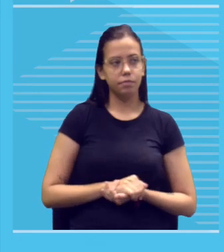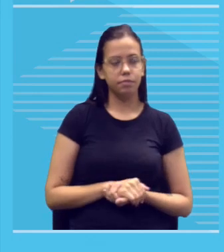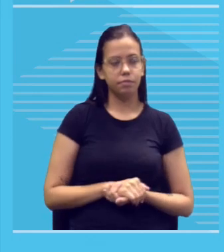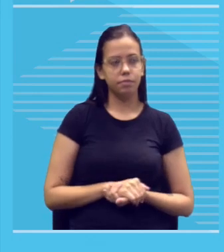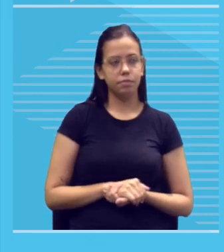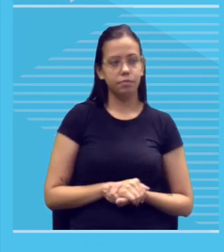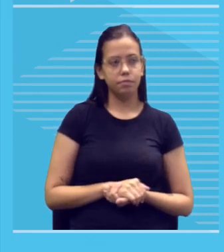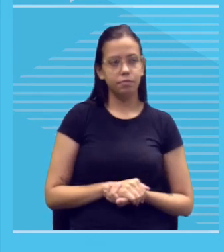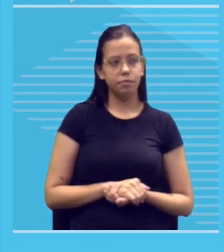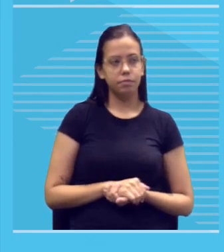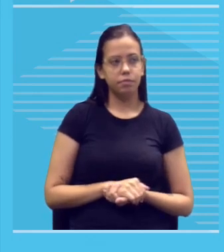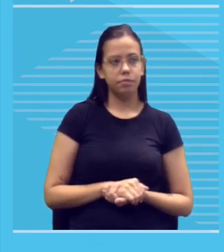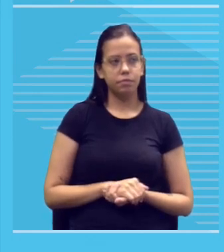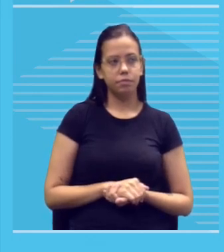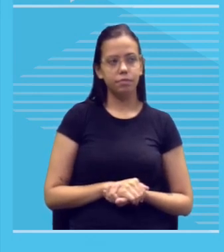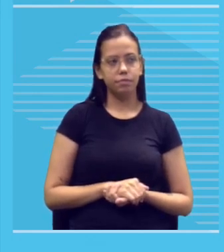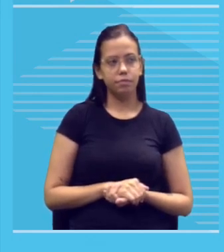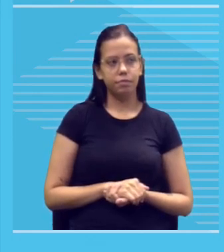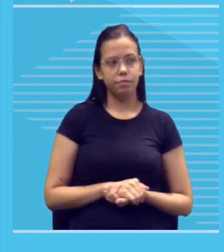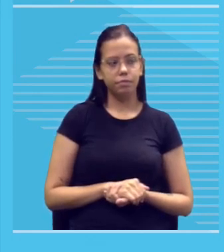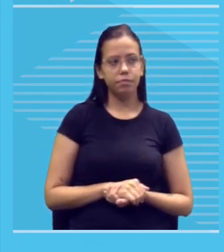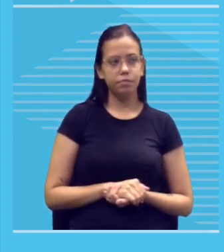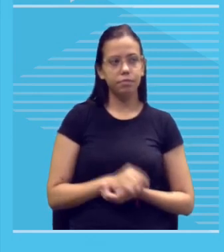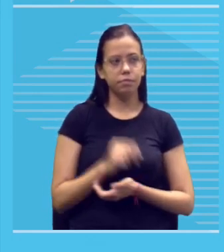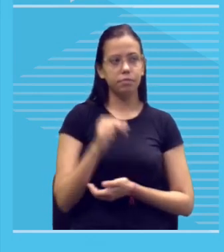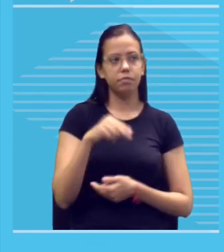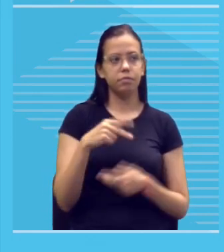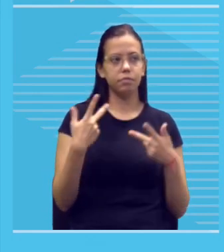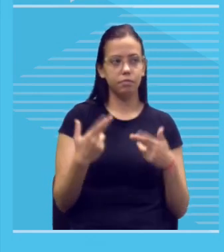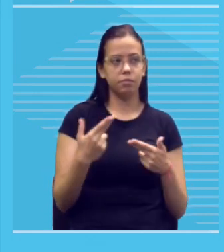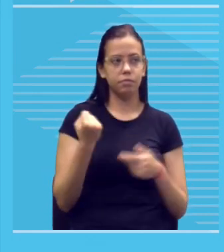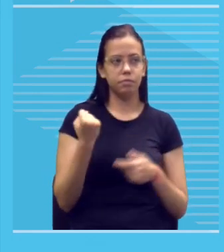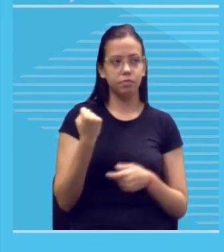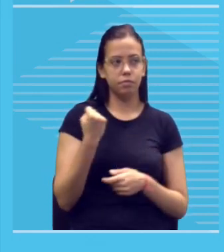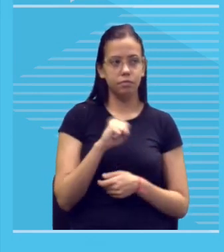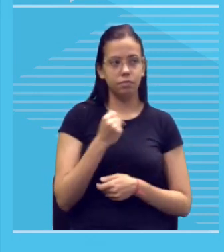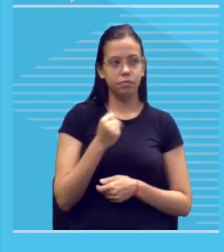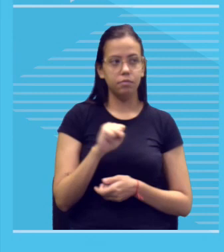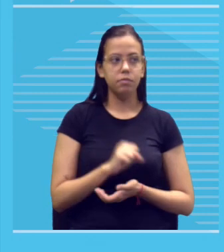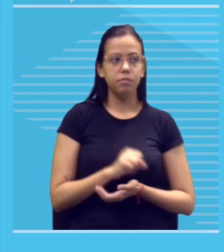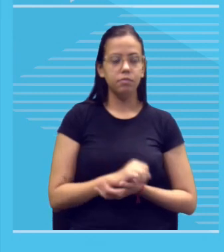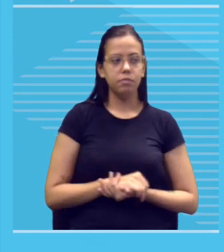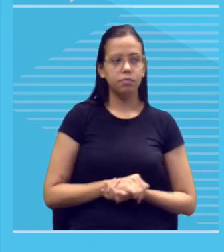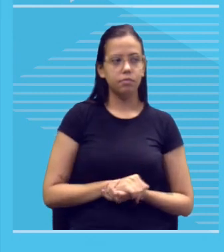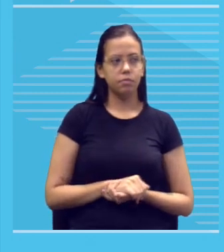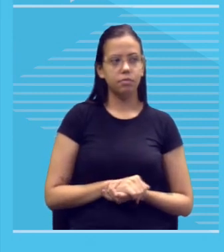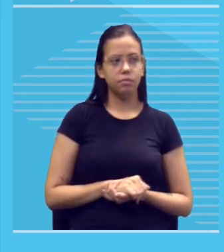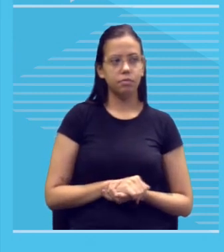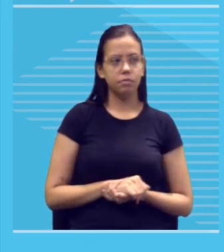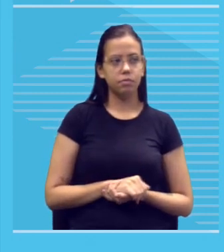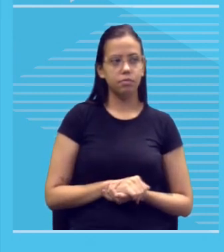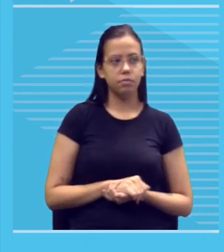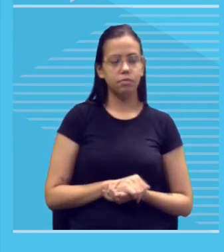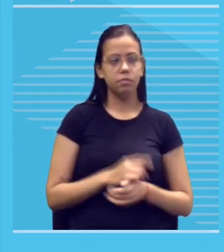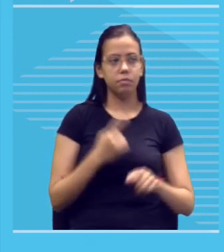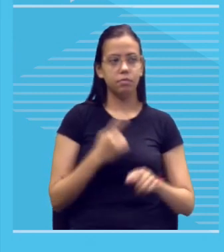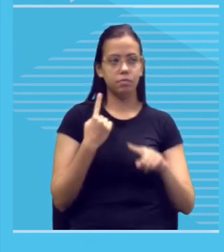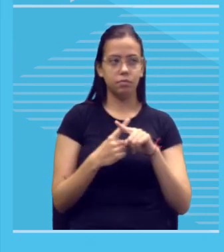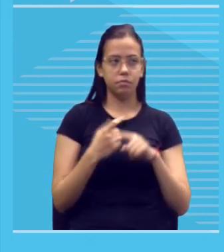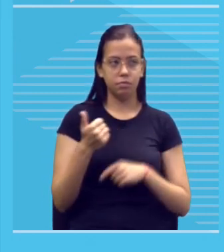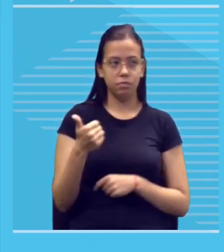n que é o meu dividendo Ele é igual o divisor vezes o